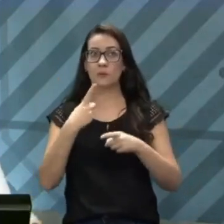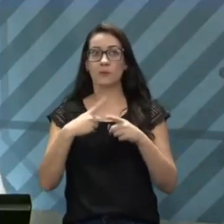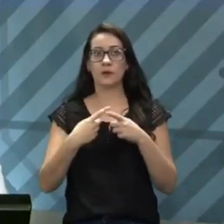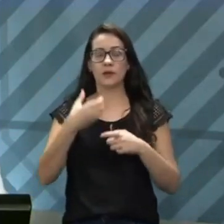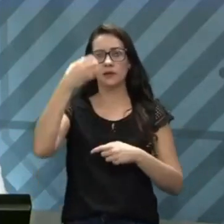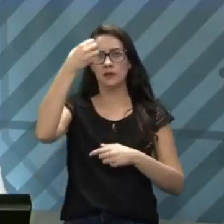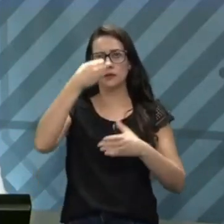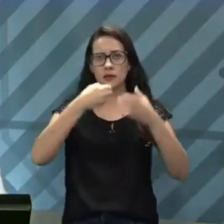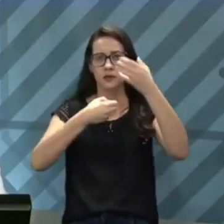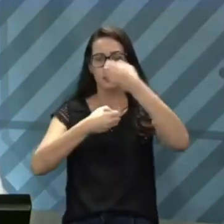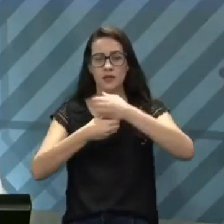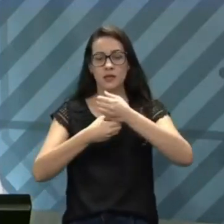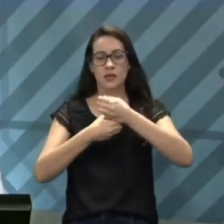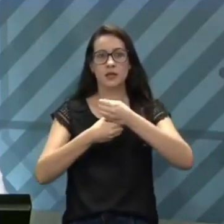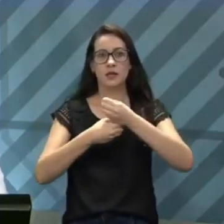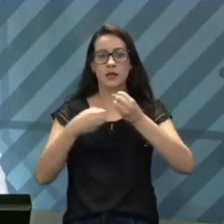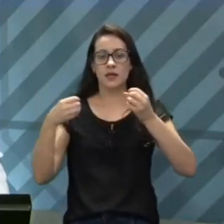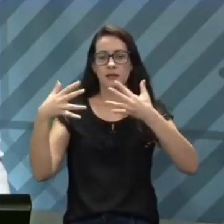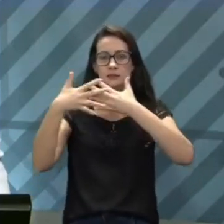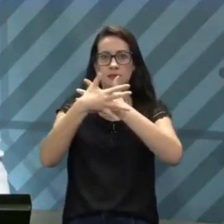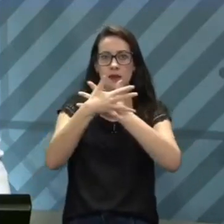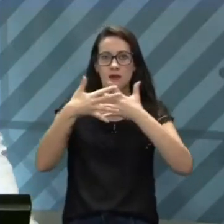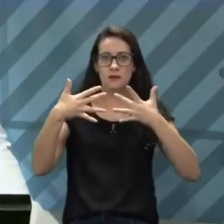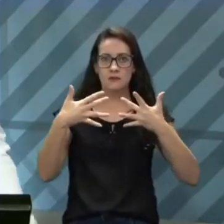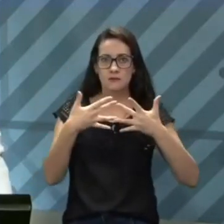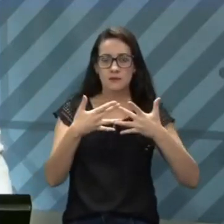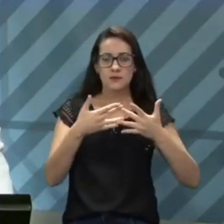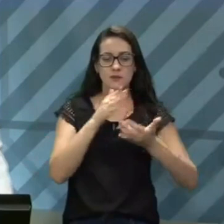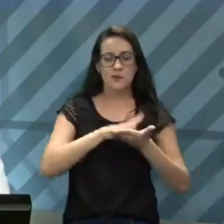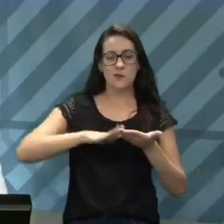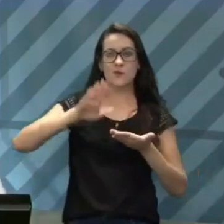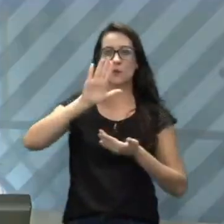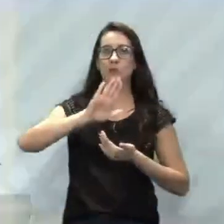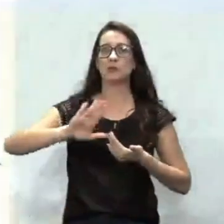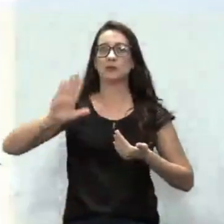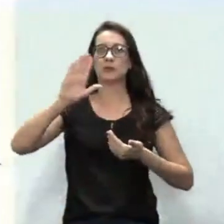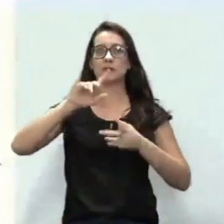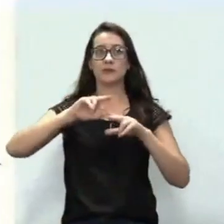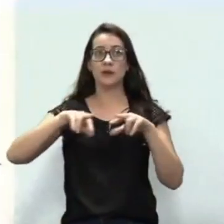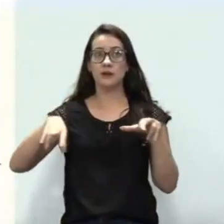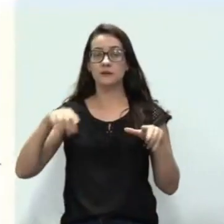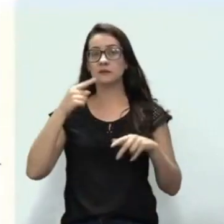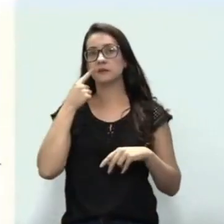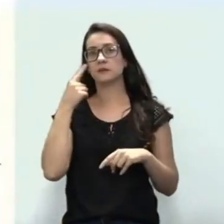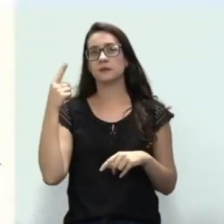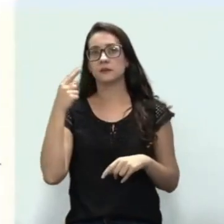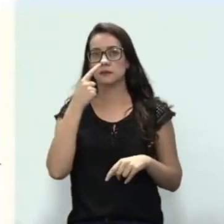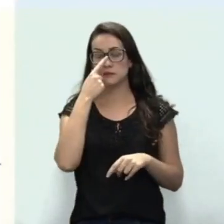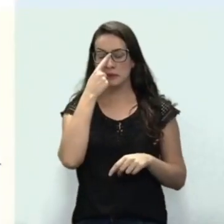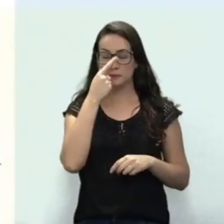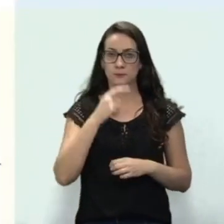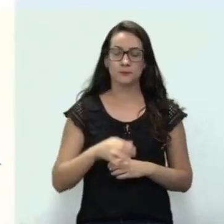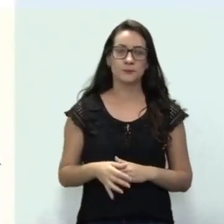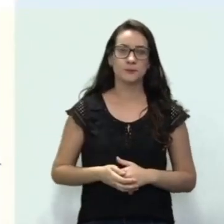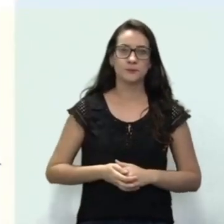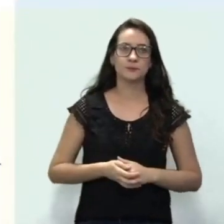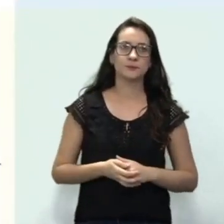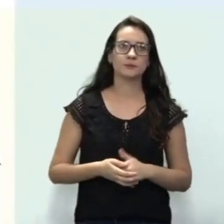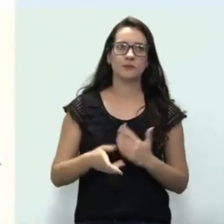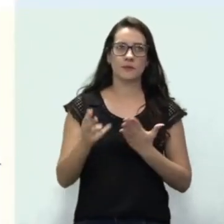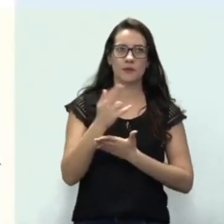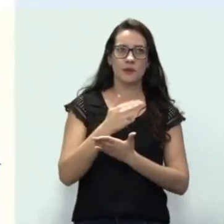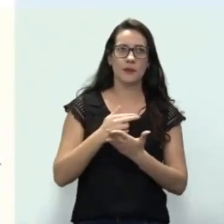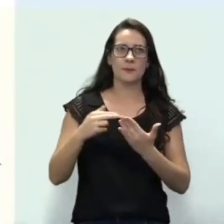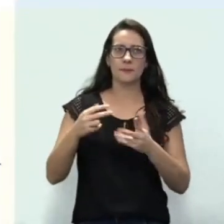várias partes de concretagem, a gente vai ver agora. Olha só, aqui na figura a gente pode ver que